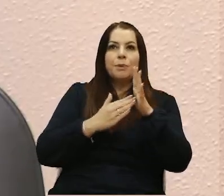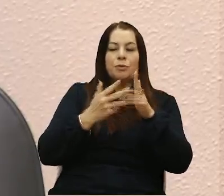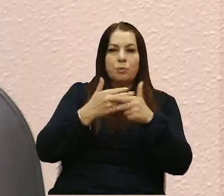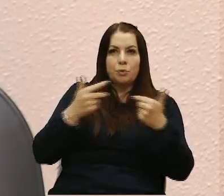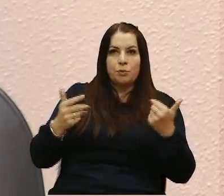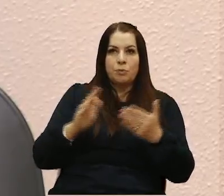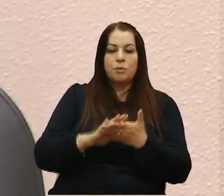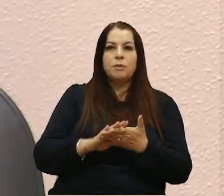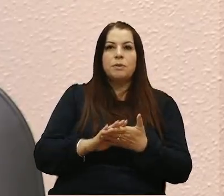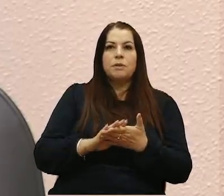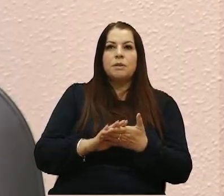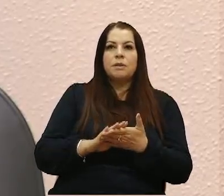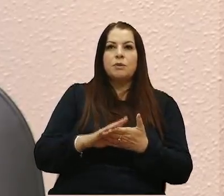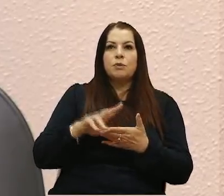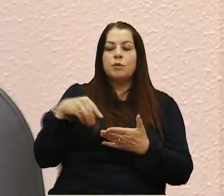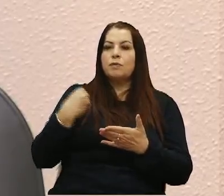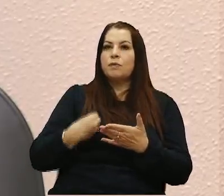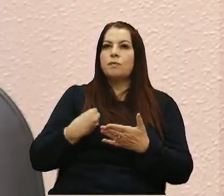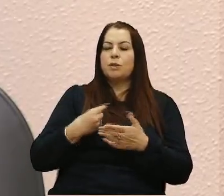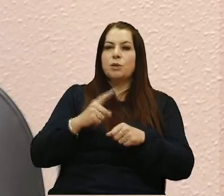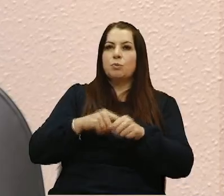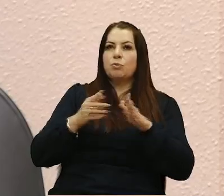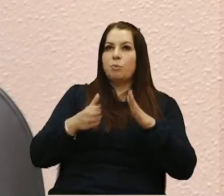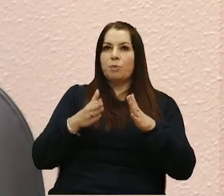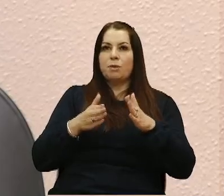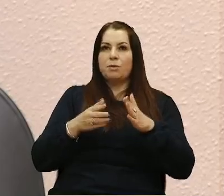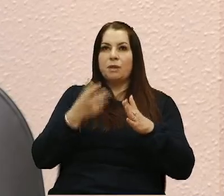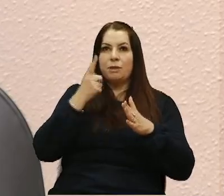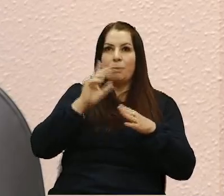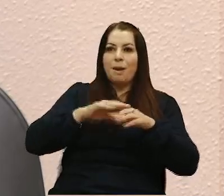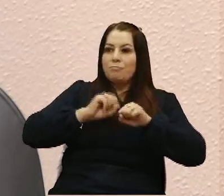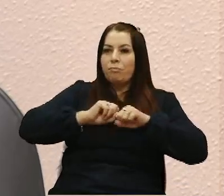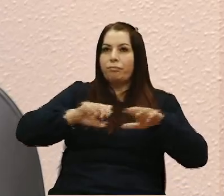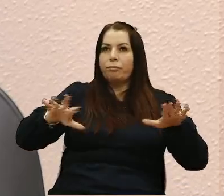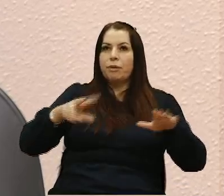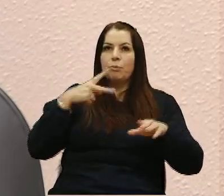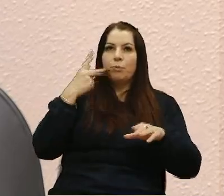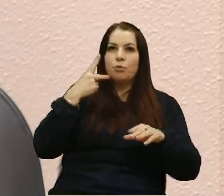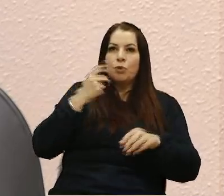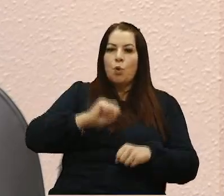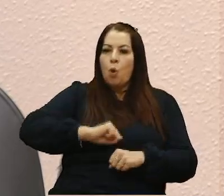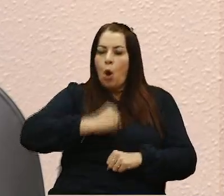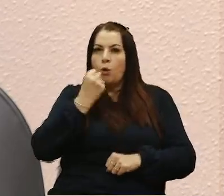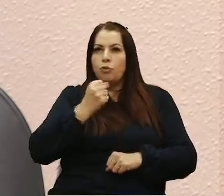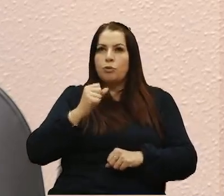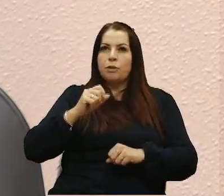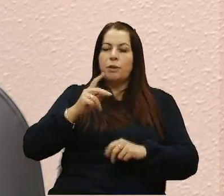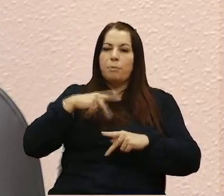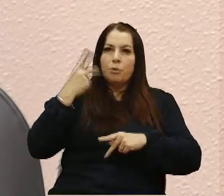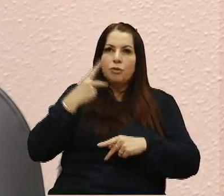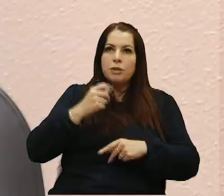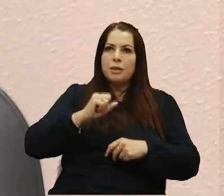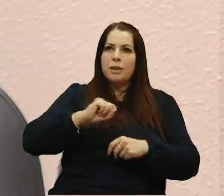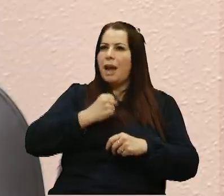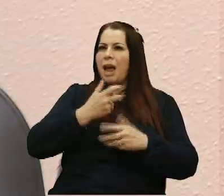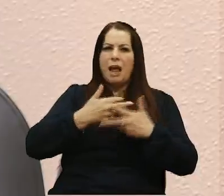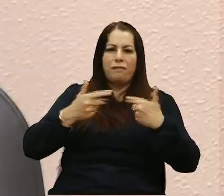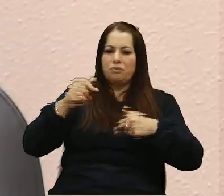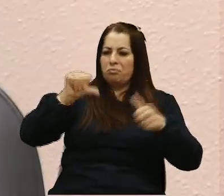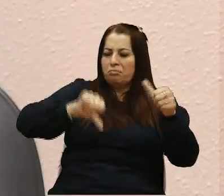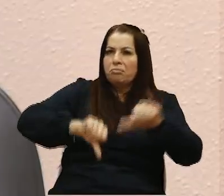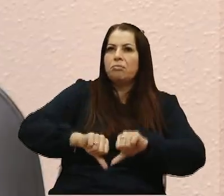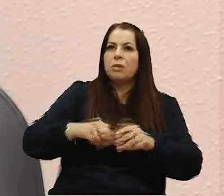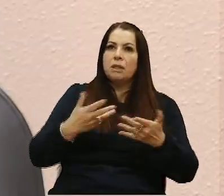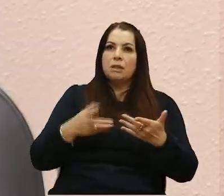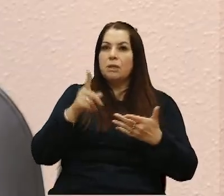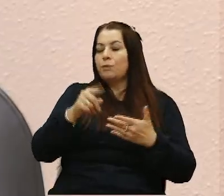coisas. Nós vivemos um momento que as coisas que ganham mais repercussão é a política do ódio, é a política da raiva, é a política da desconstrução.